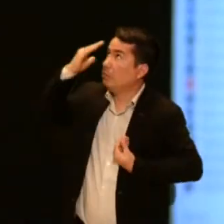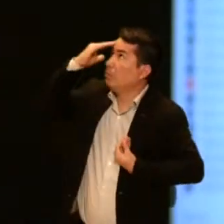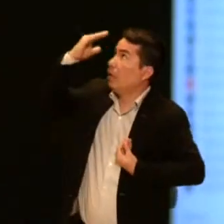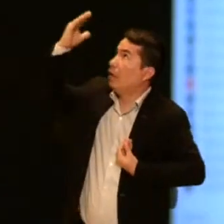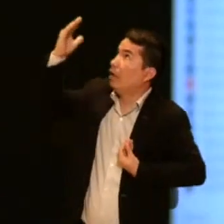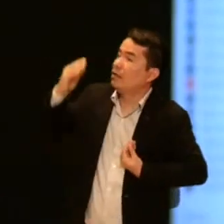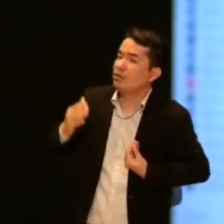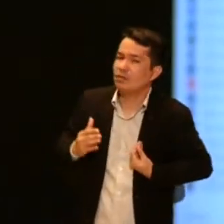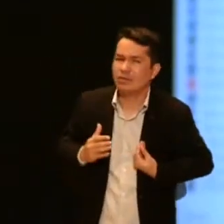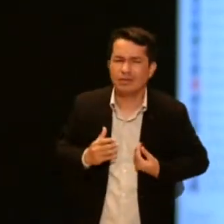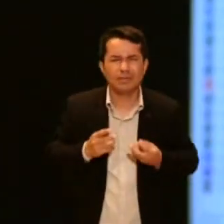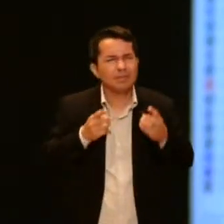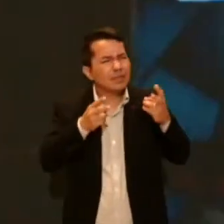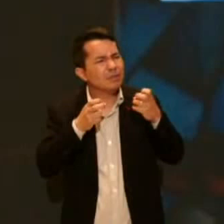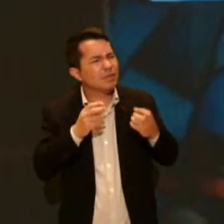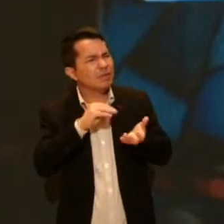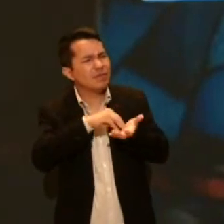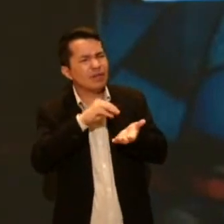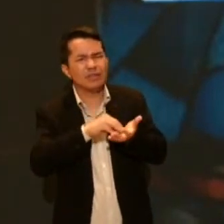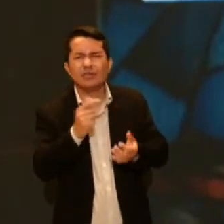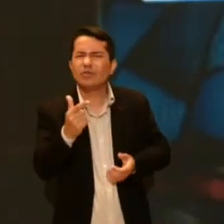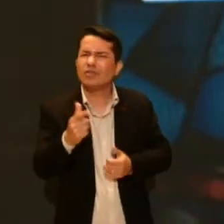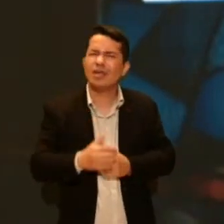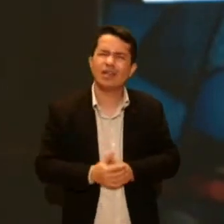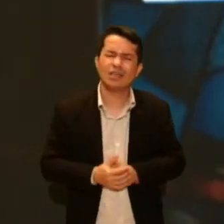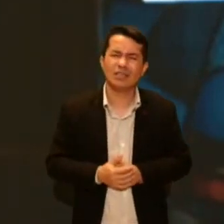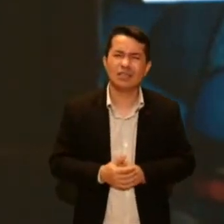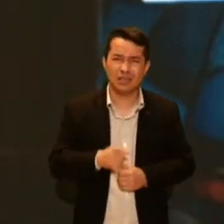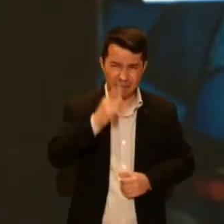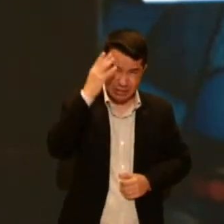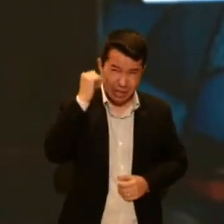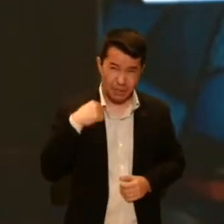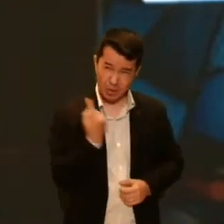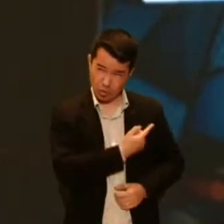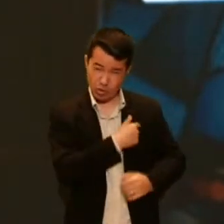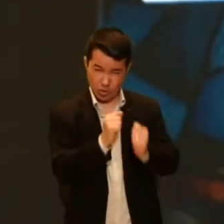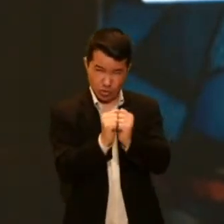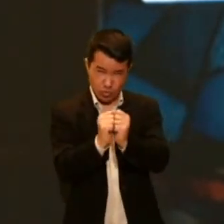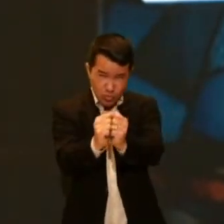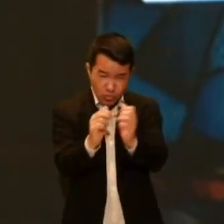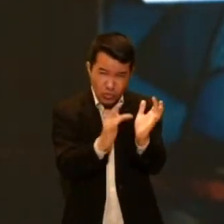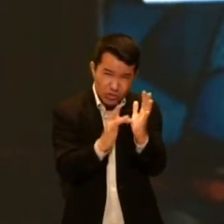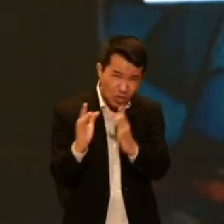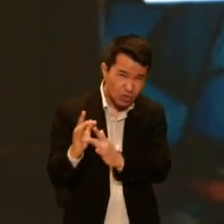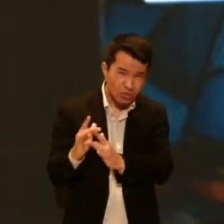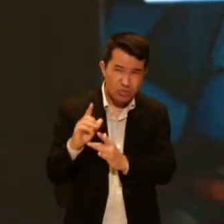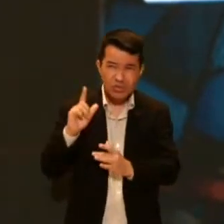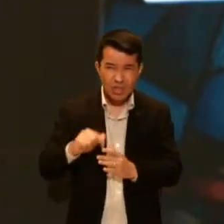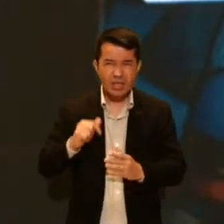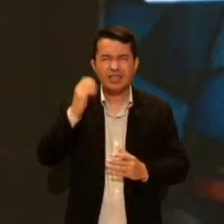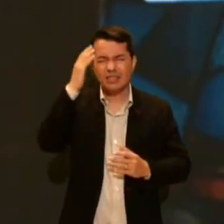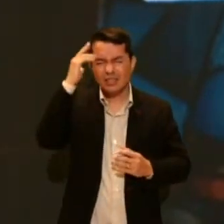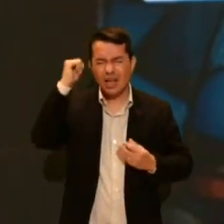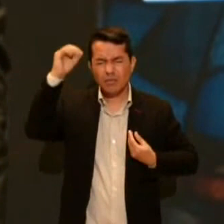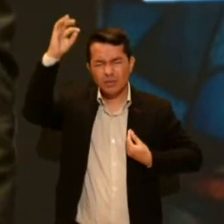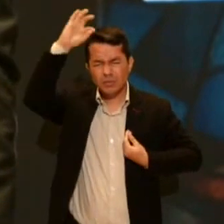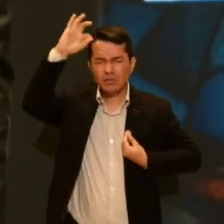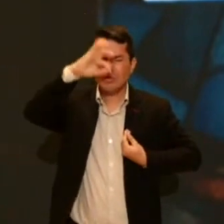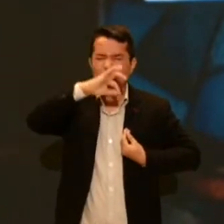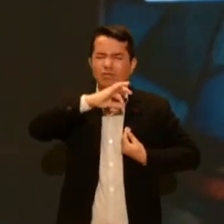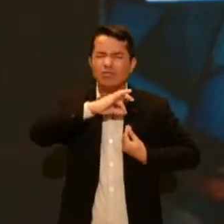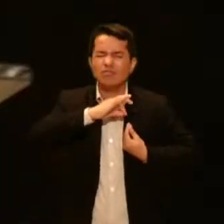prédio. Andar com Jesus é sentir a presença e o poder do Espírito Santo dentro do coração da gente.